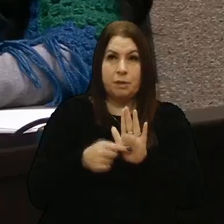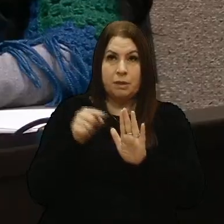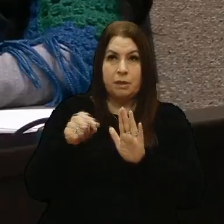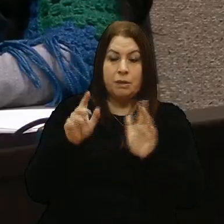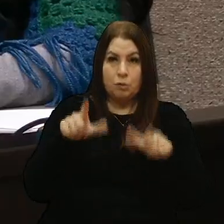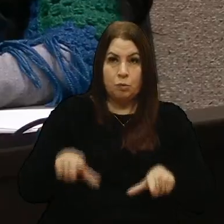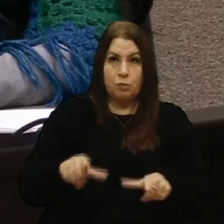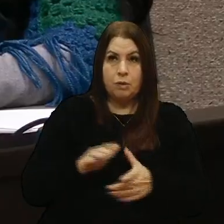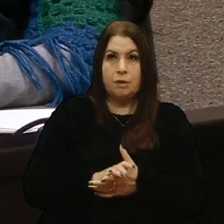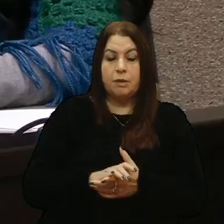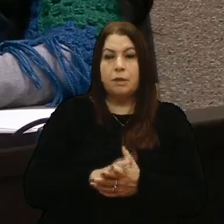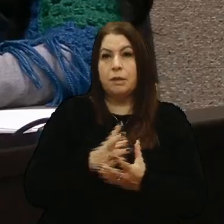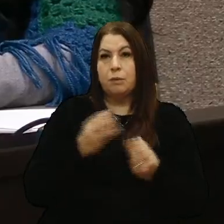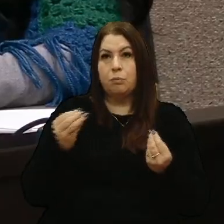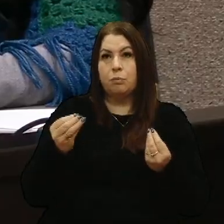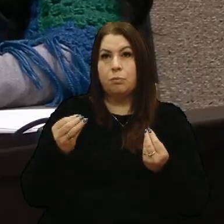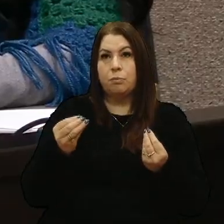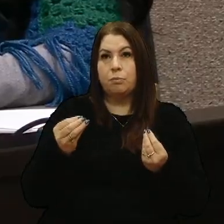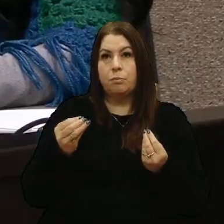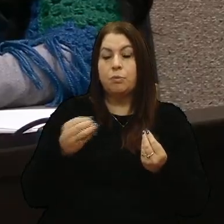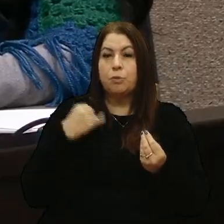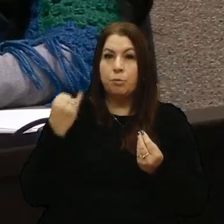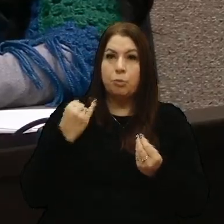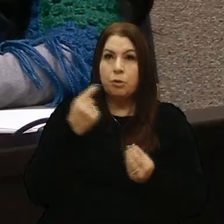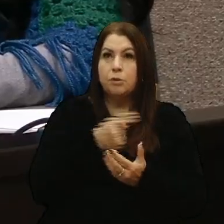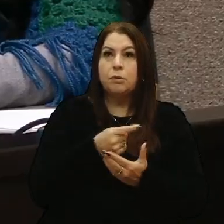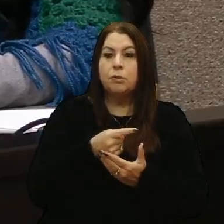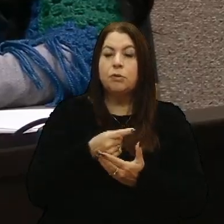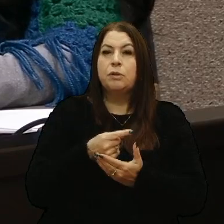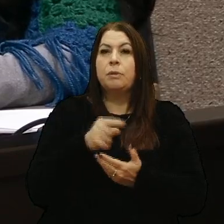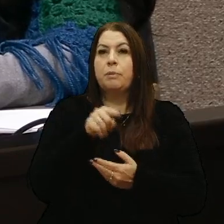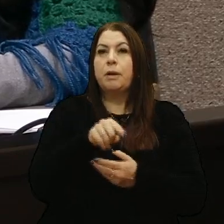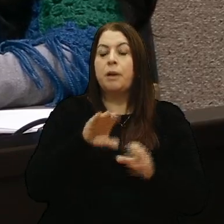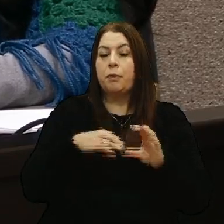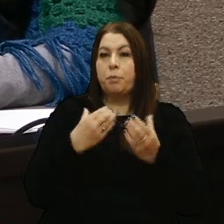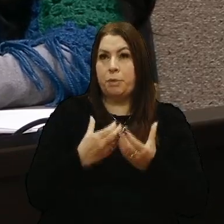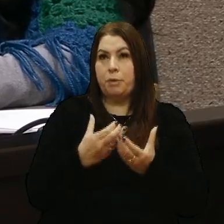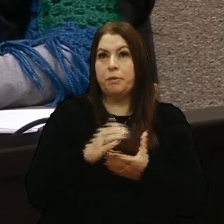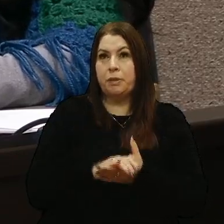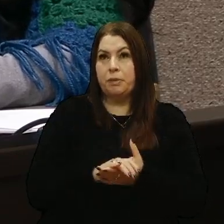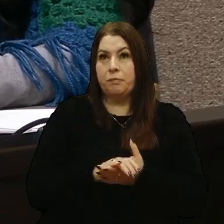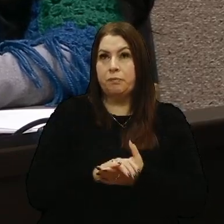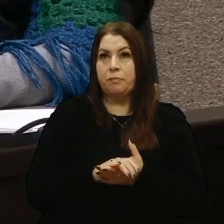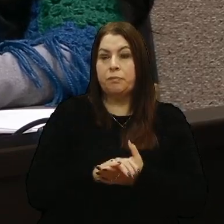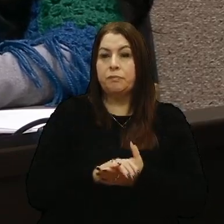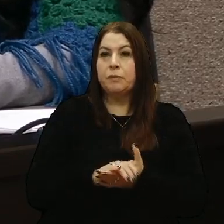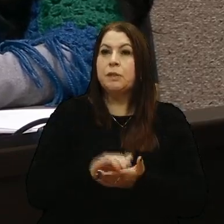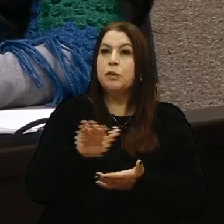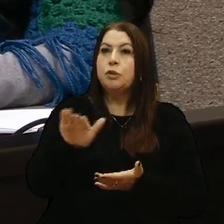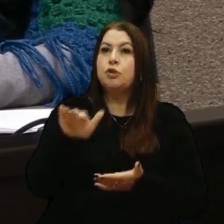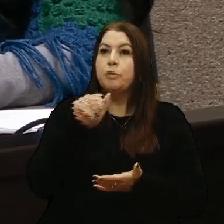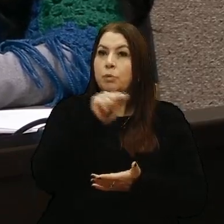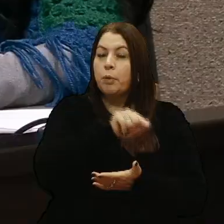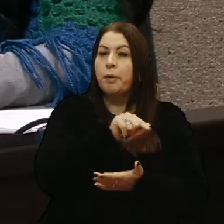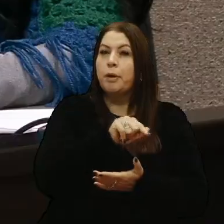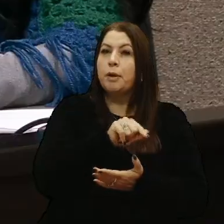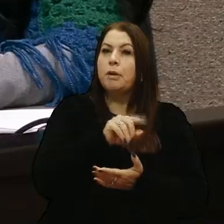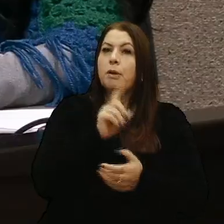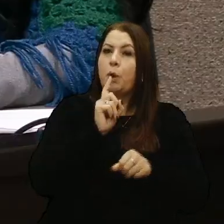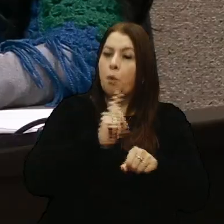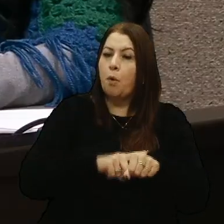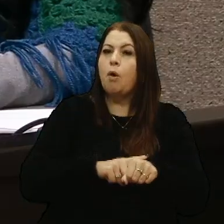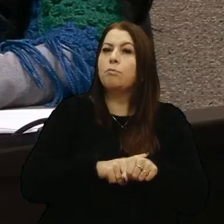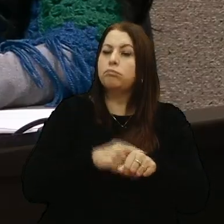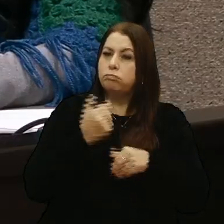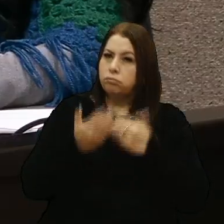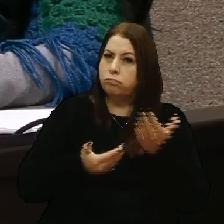naquele local que é muito importante para aquela comunidade, né? Então a gente chamou ele prontamente